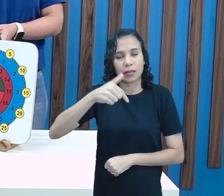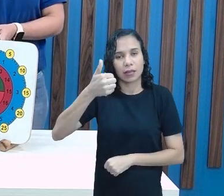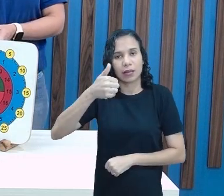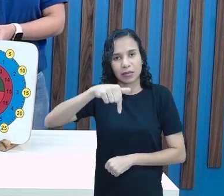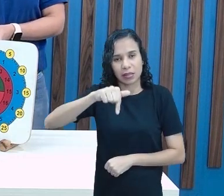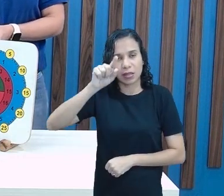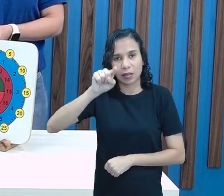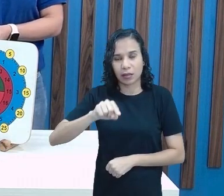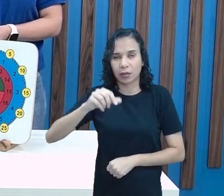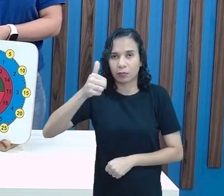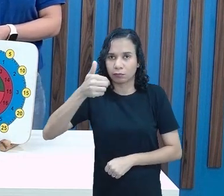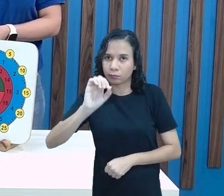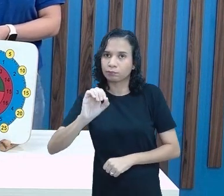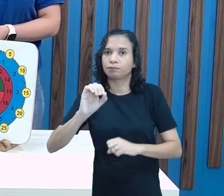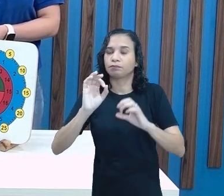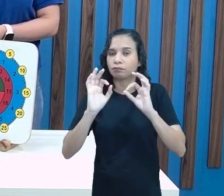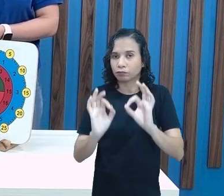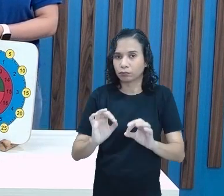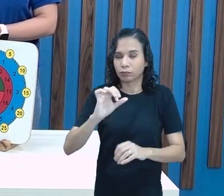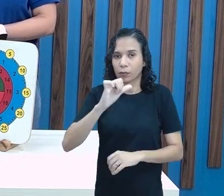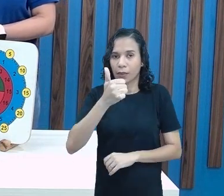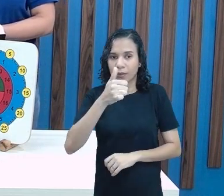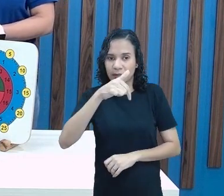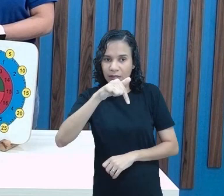Às 17h10, tá? Às